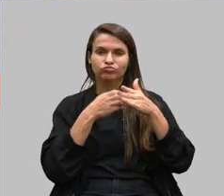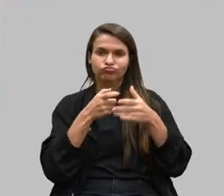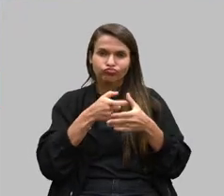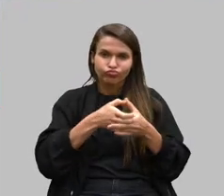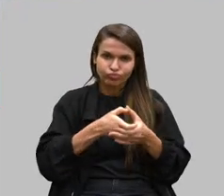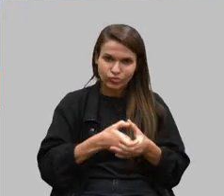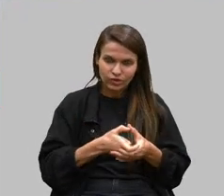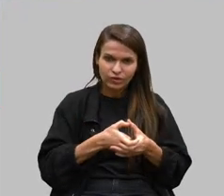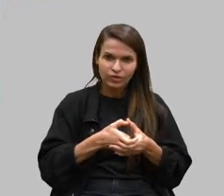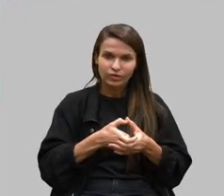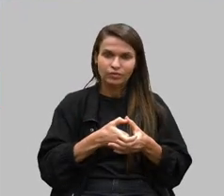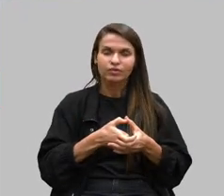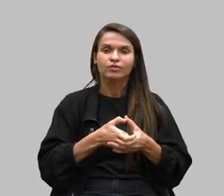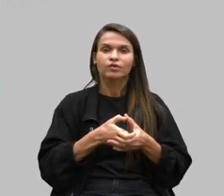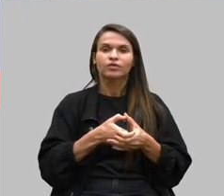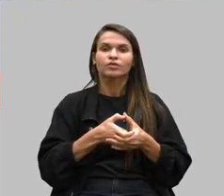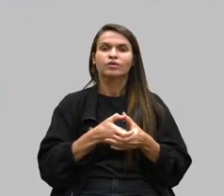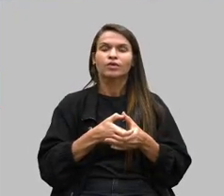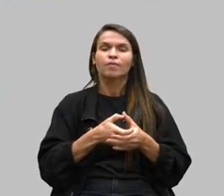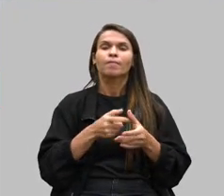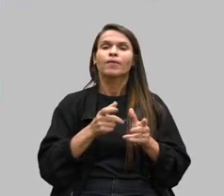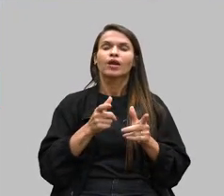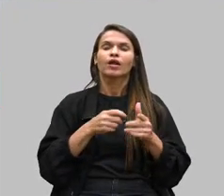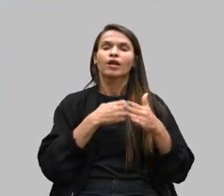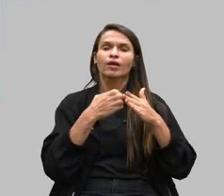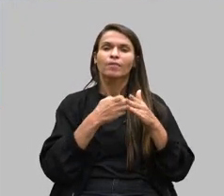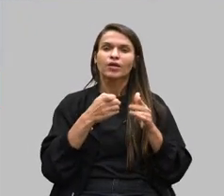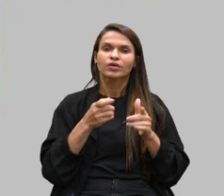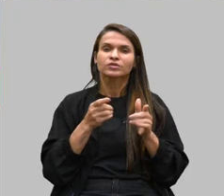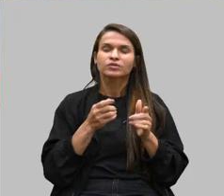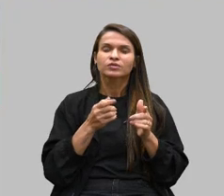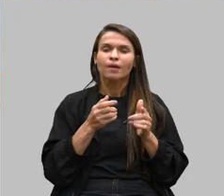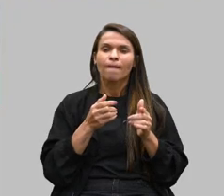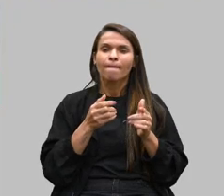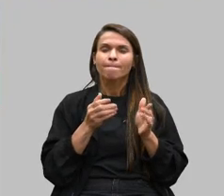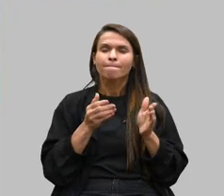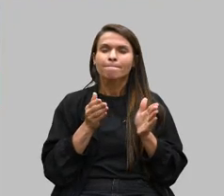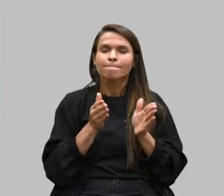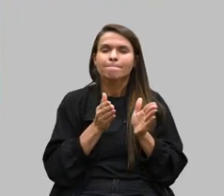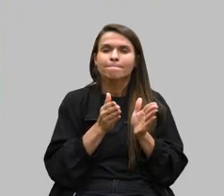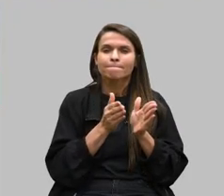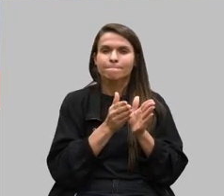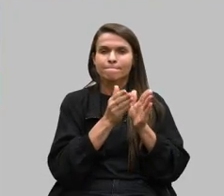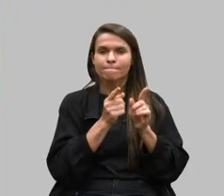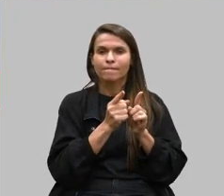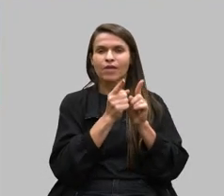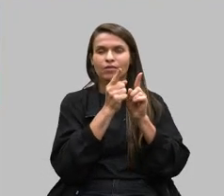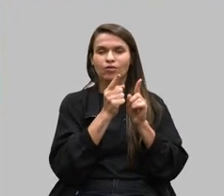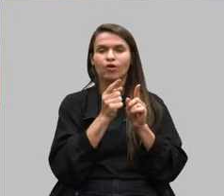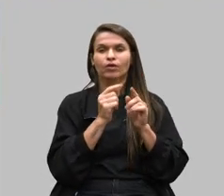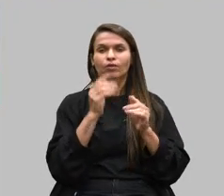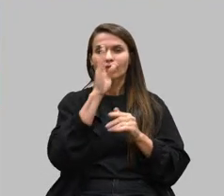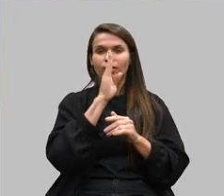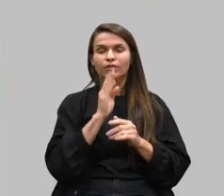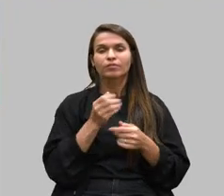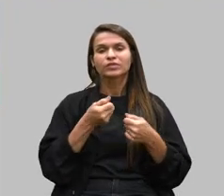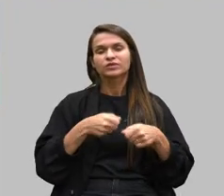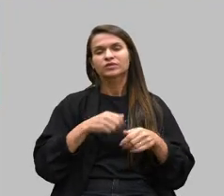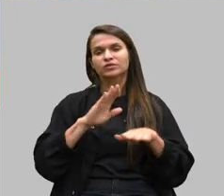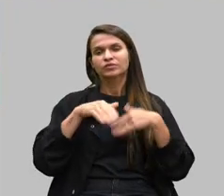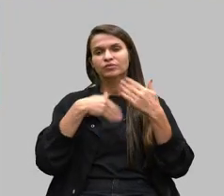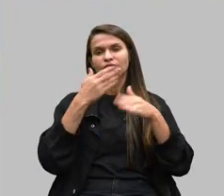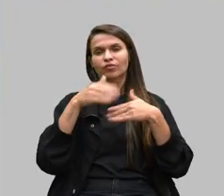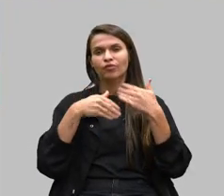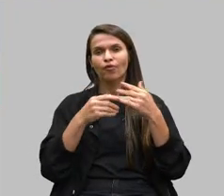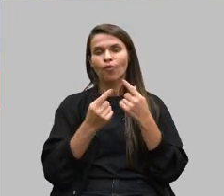as para as ferrovias menores Mas eu também acho que o Brasil ainda Precisa desenvolver assim novos corredores por exemplo corredor